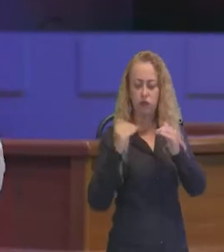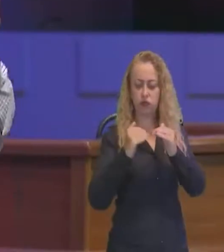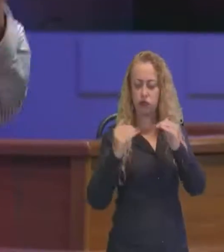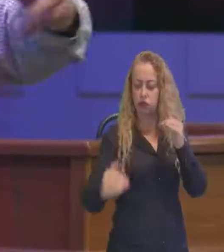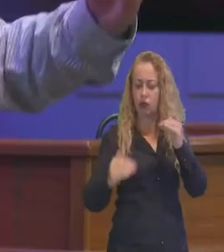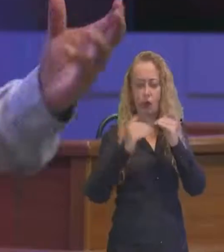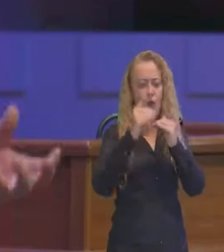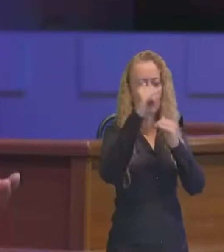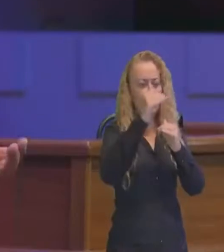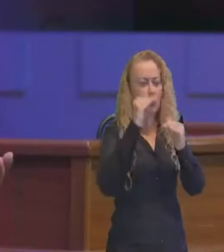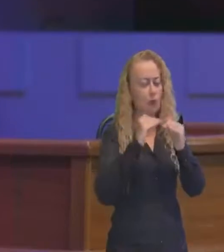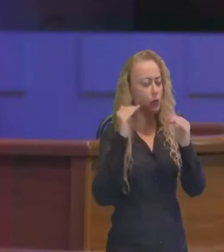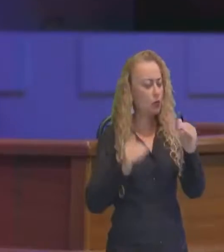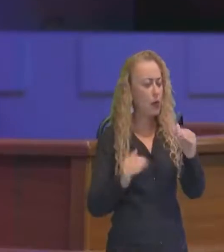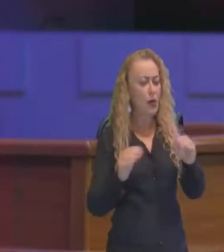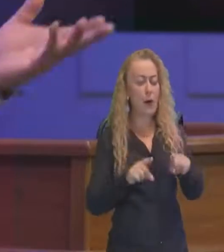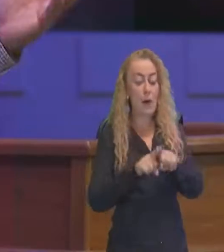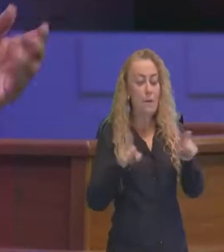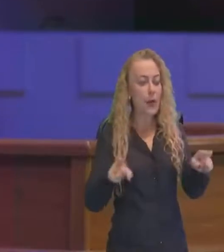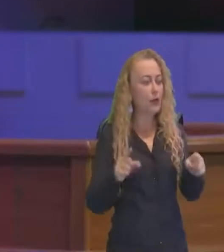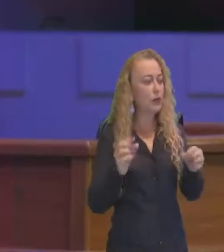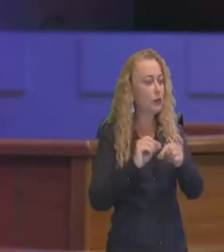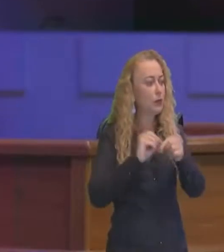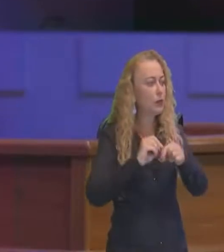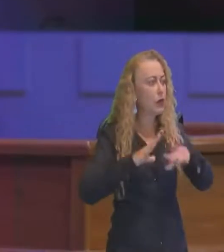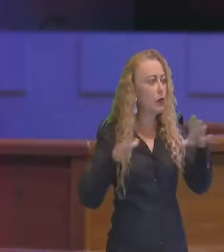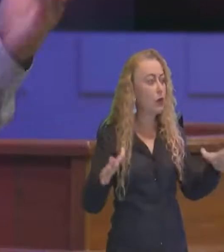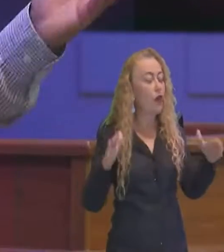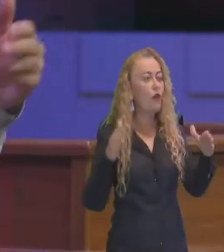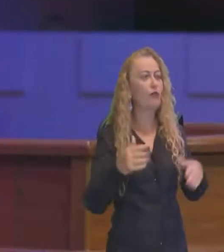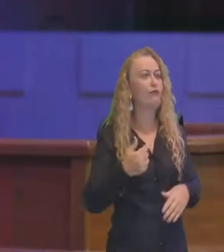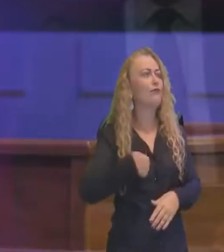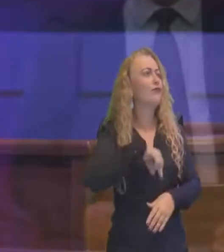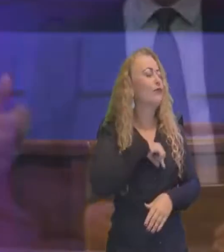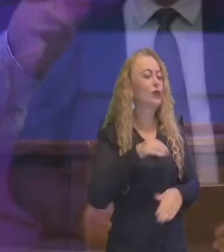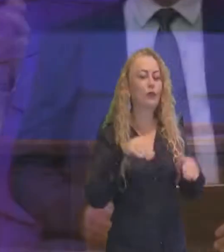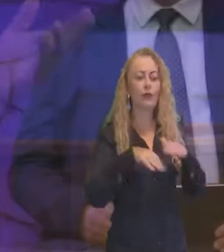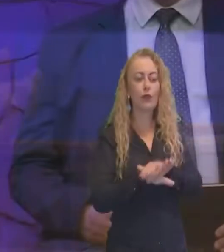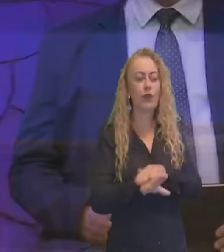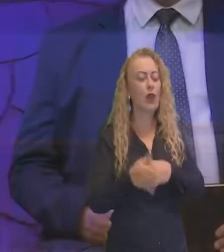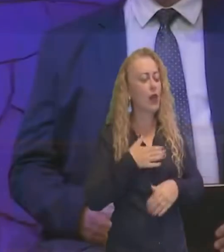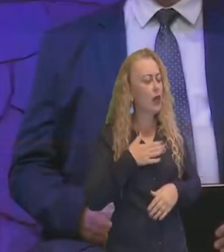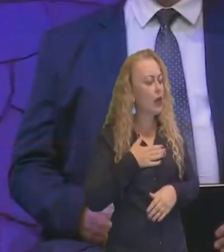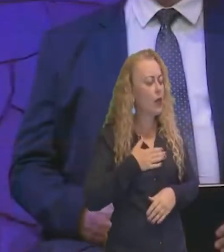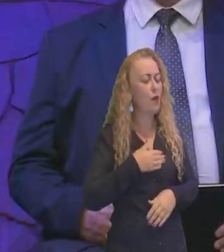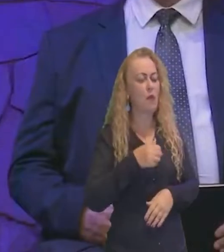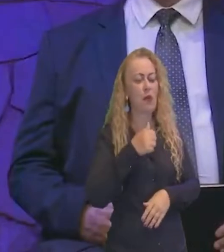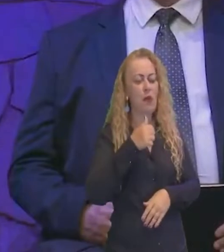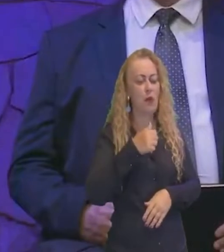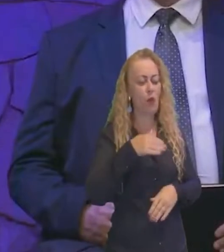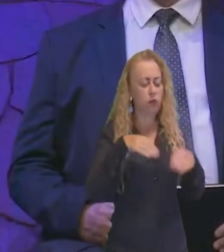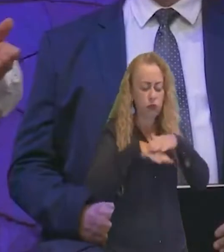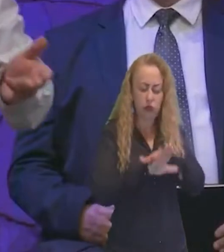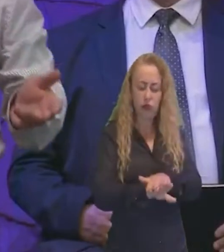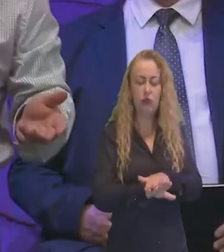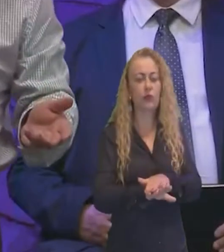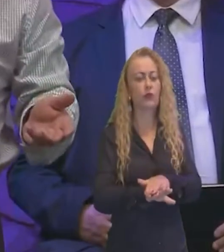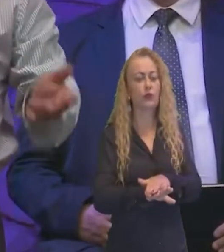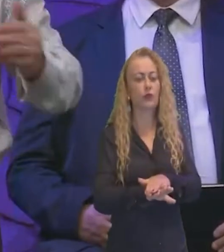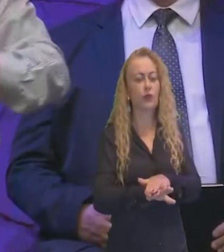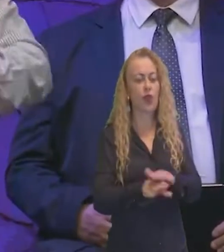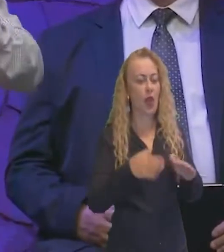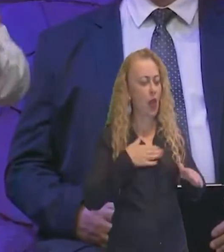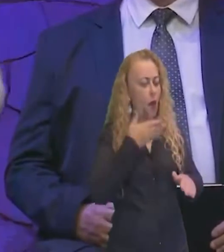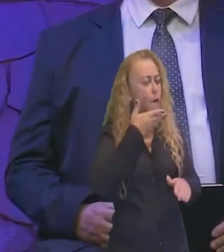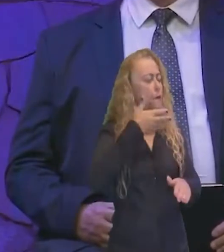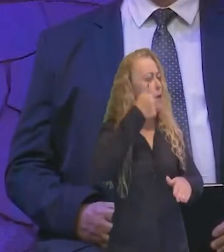momento, mas como isso se resolve? Sendo humilde. Não sou melhor do que ninguém, ela não é melhor do que ninguém. Quando ela fala, eu ouço. Quando